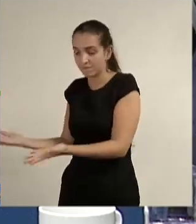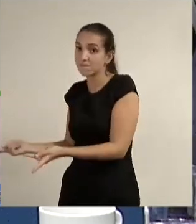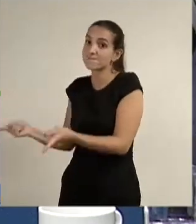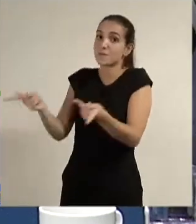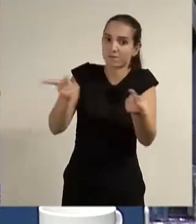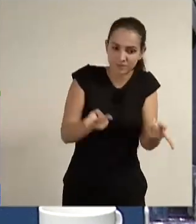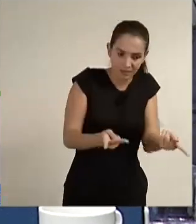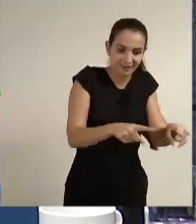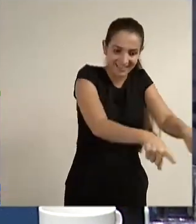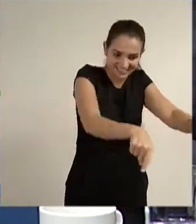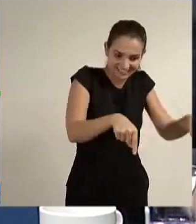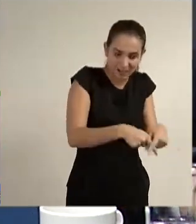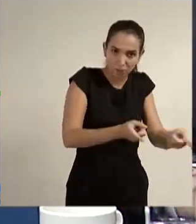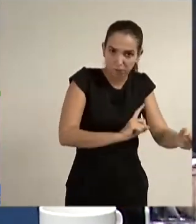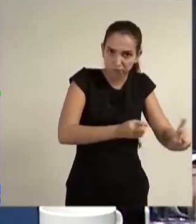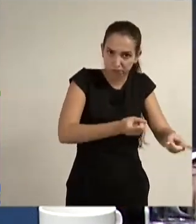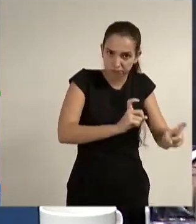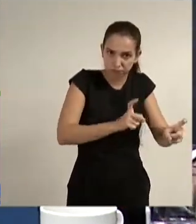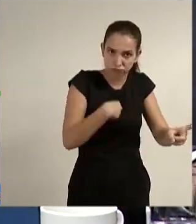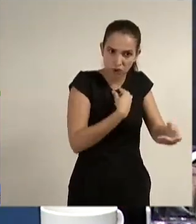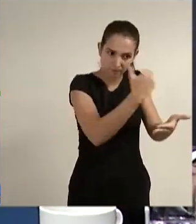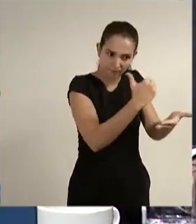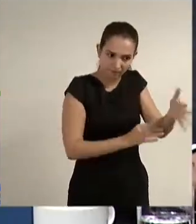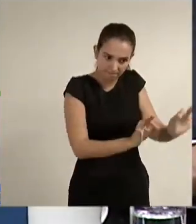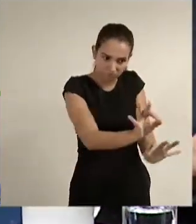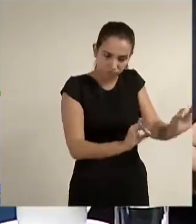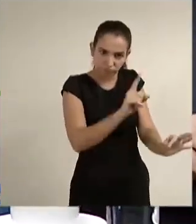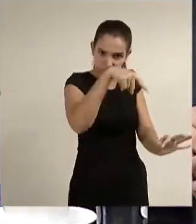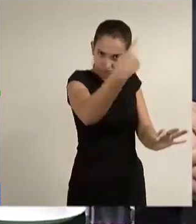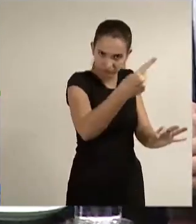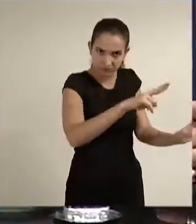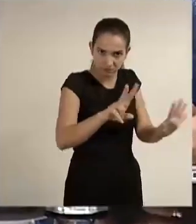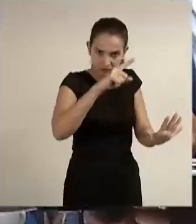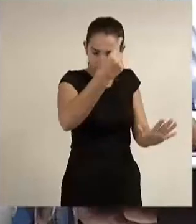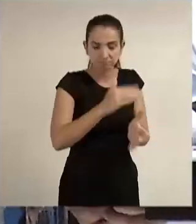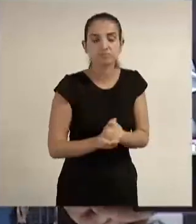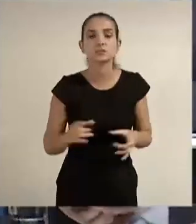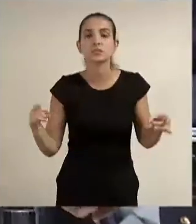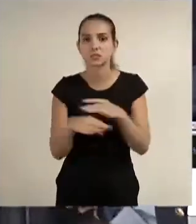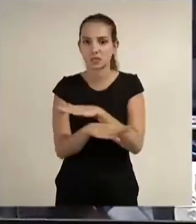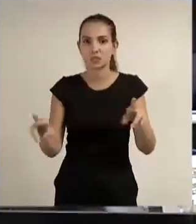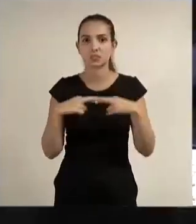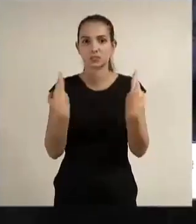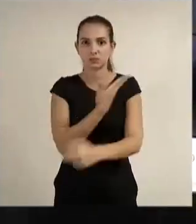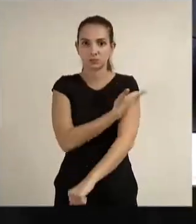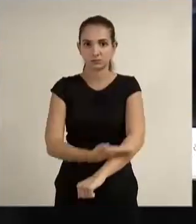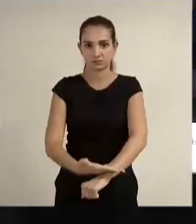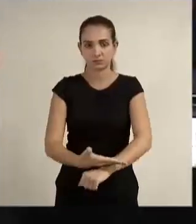anexo para organizarmos a pauta da sequência. Está encerrado.